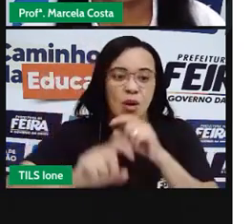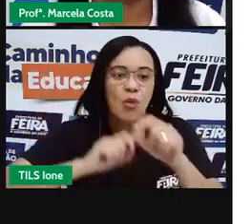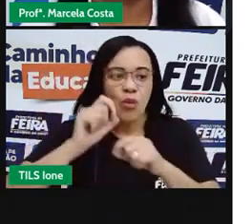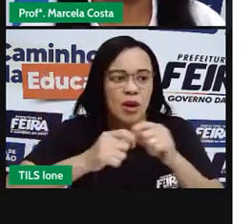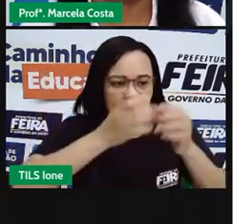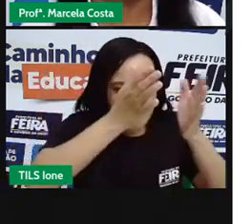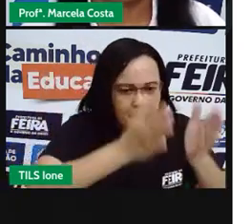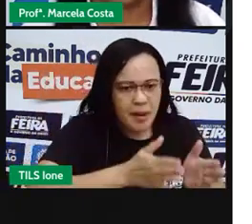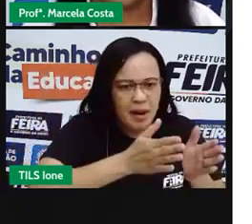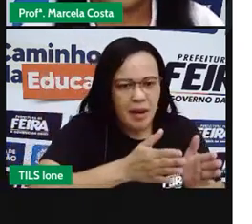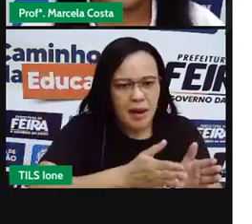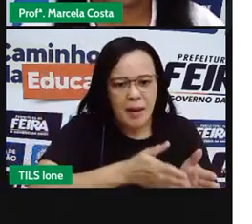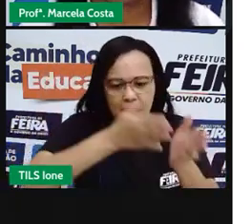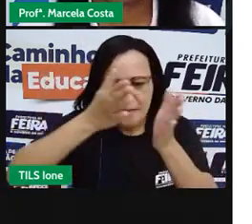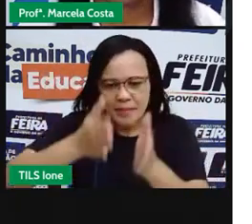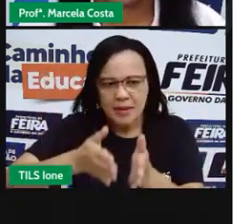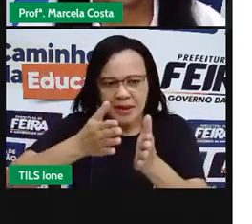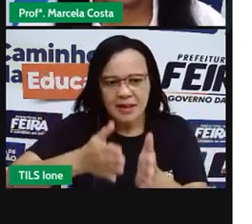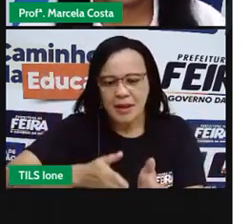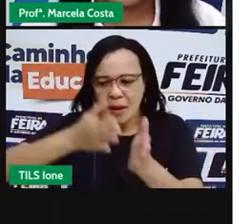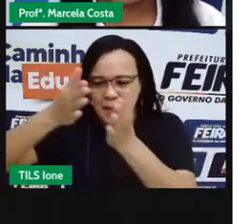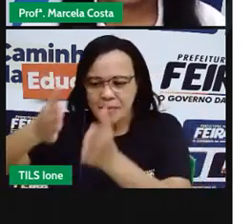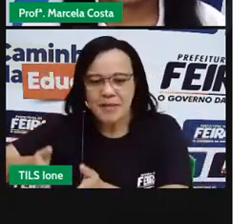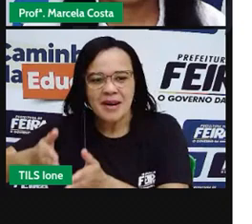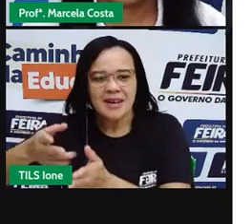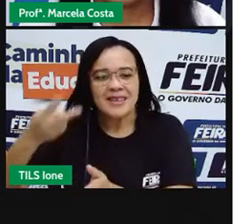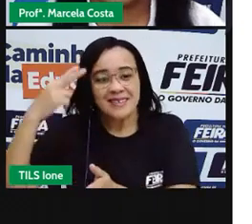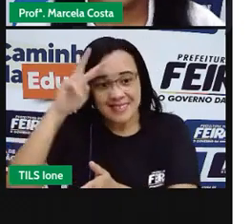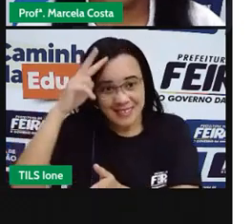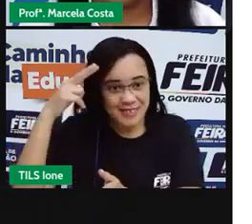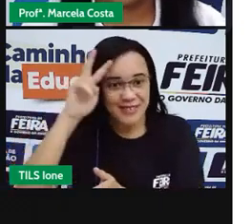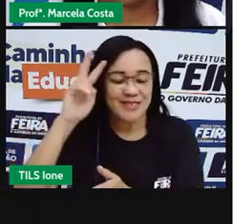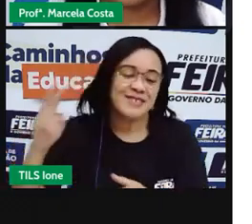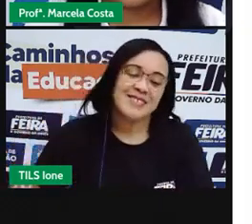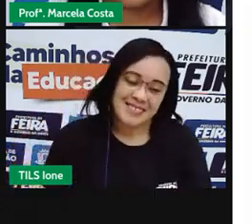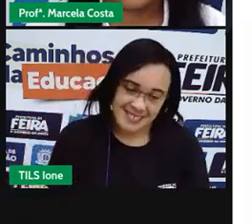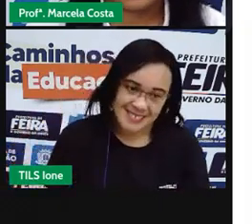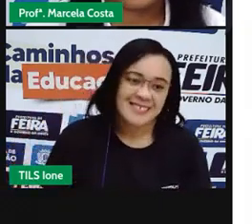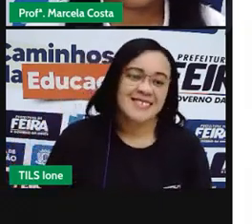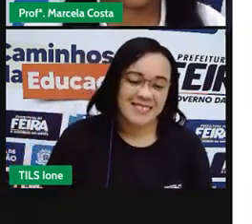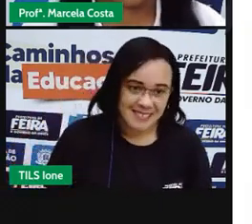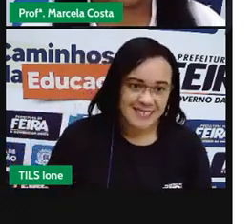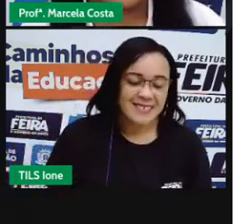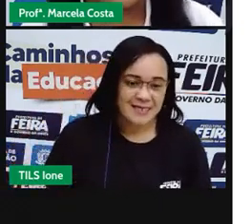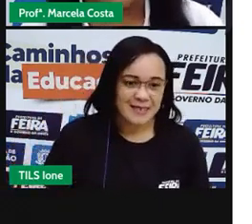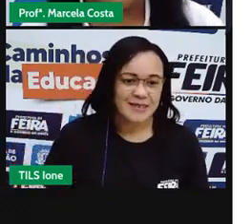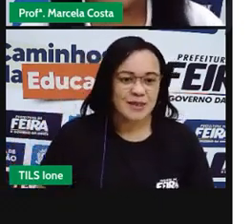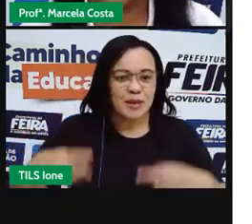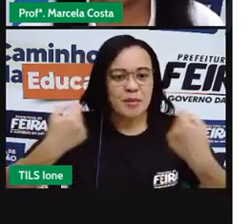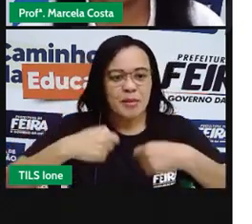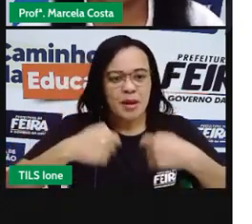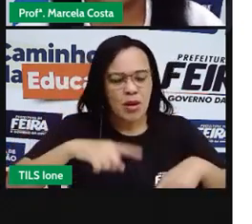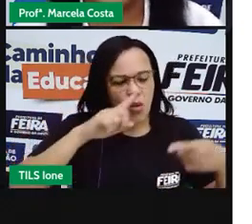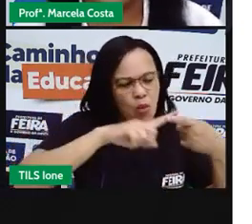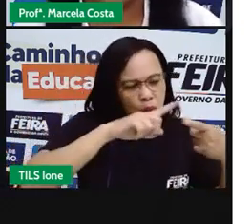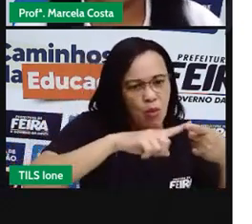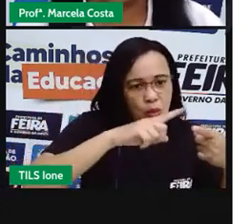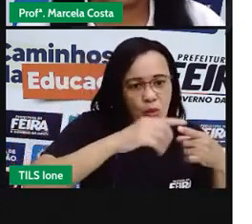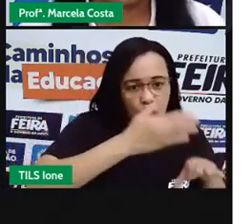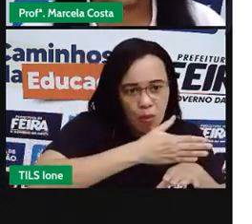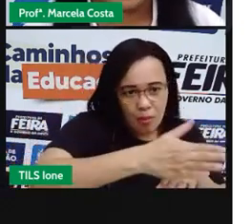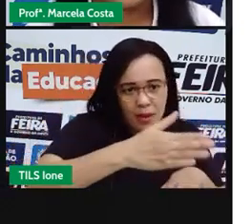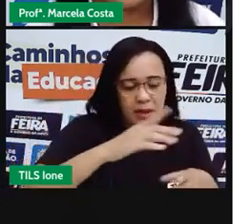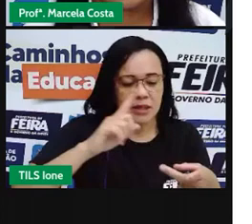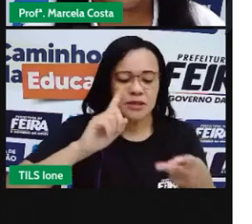sequência dessa história, se apontando ali ao que acontece no início, ao que acontece no meio, no final,